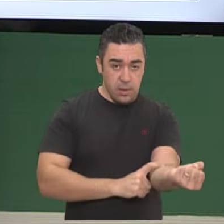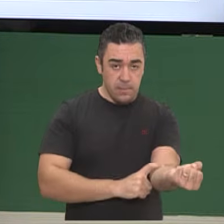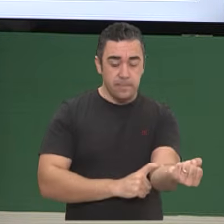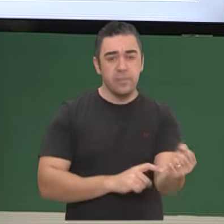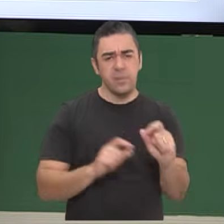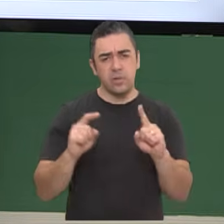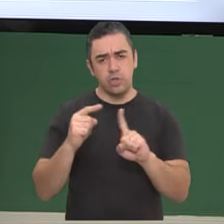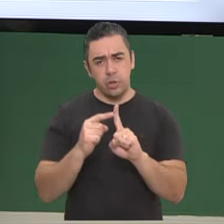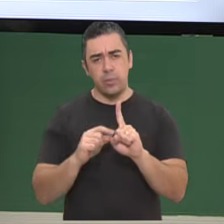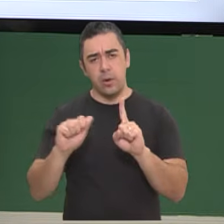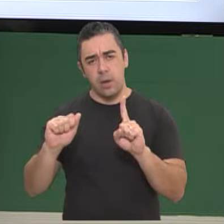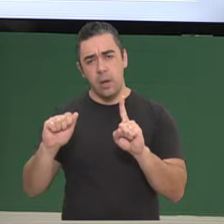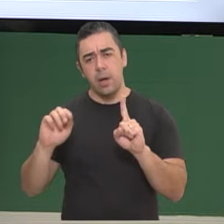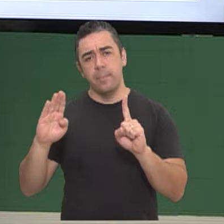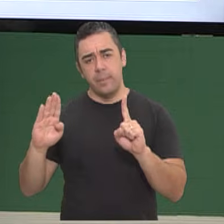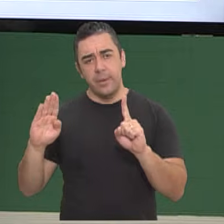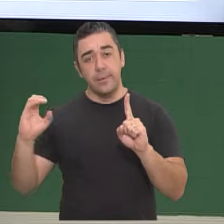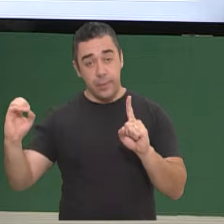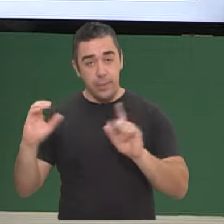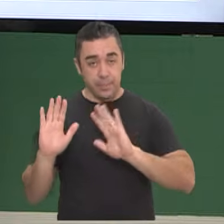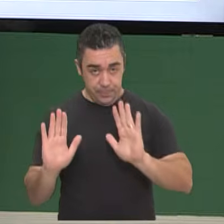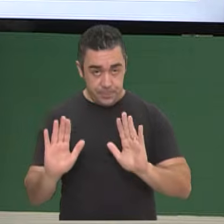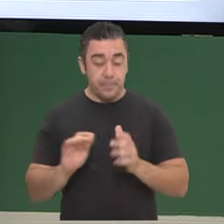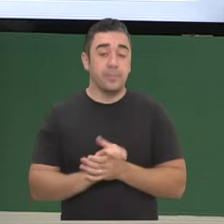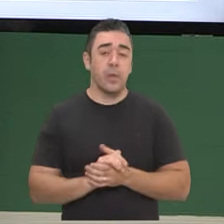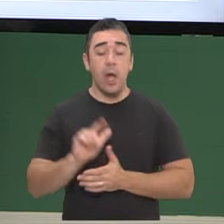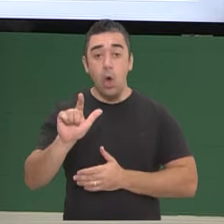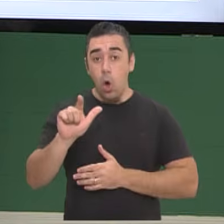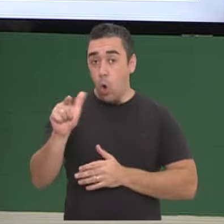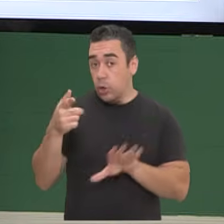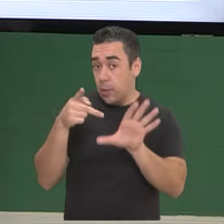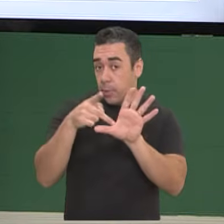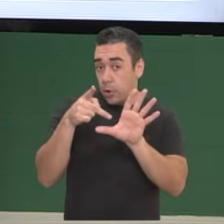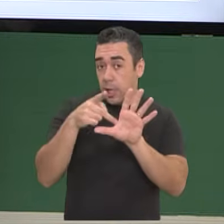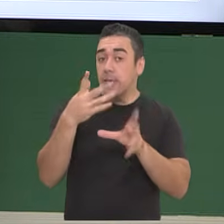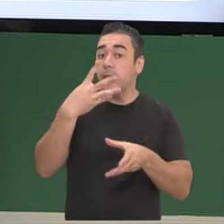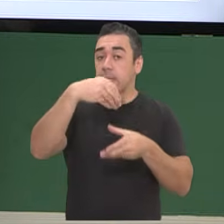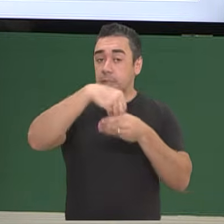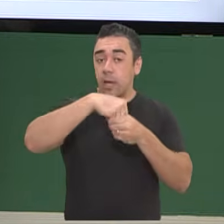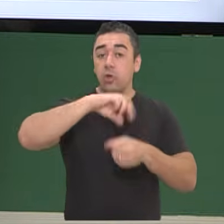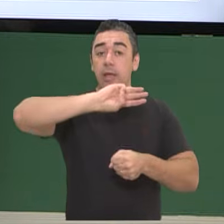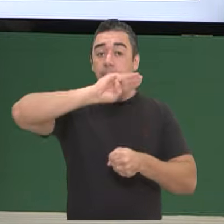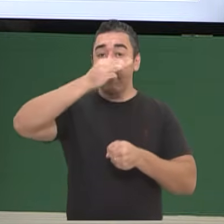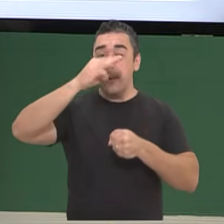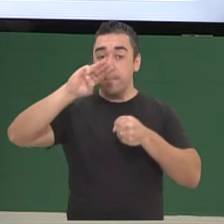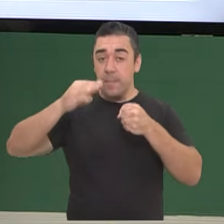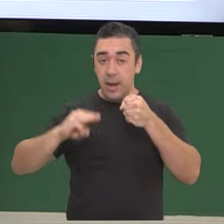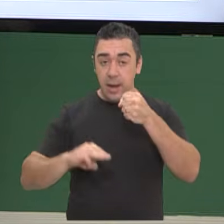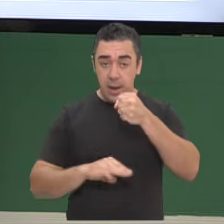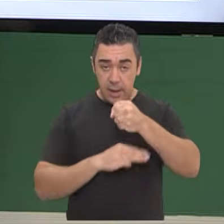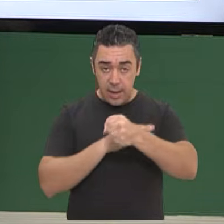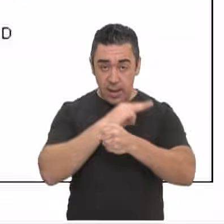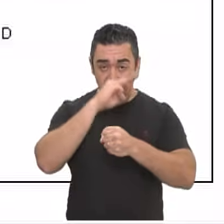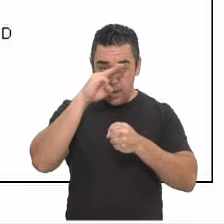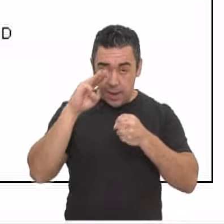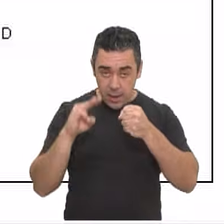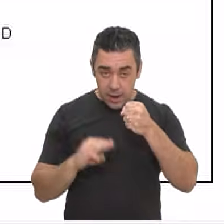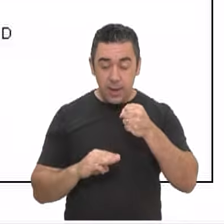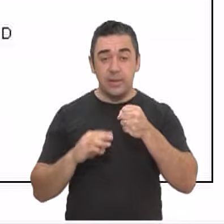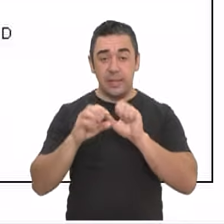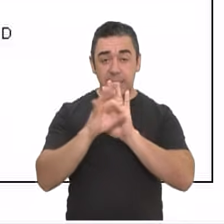tá? A gente vai falar de uma outra proteína, que também fica na membrana da hemácia, só que não tem nada a ver com o sistema ABO. Essa